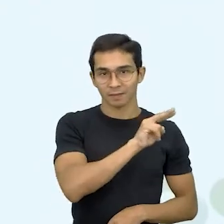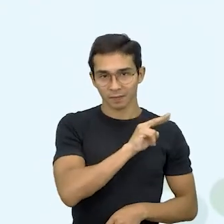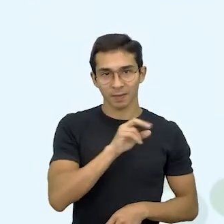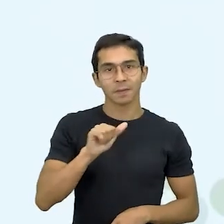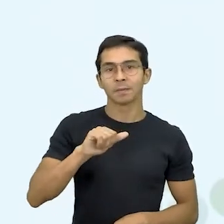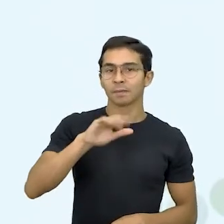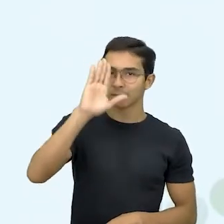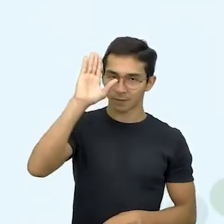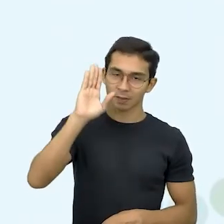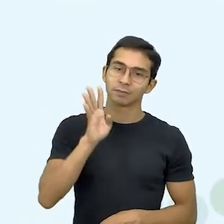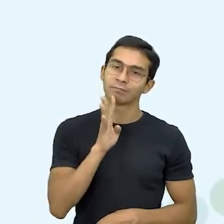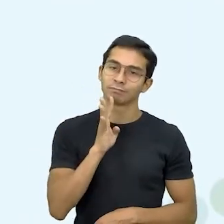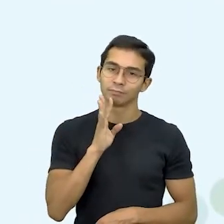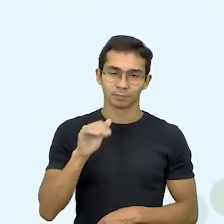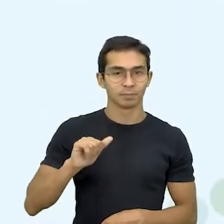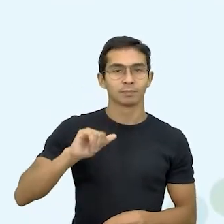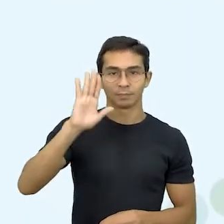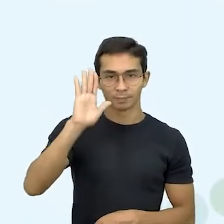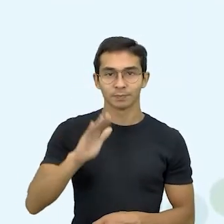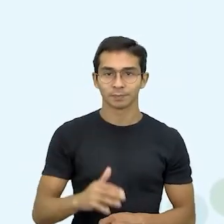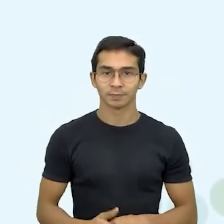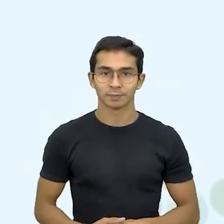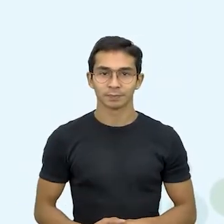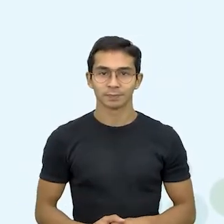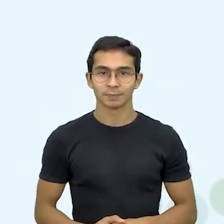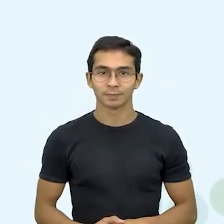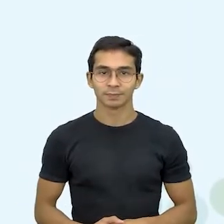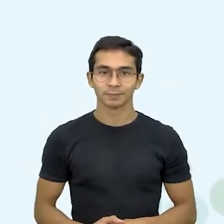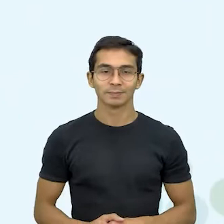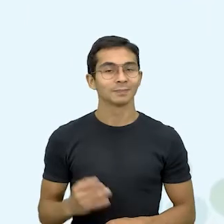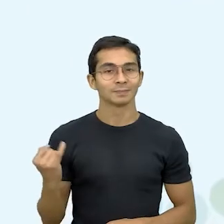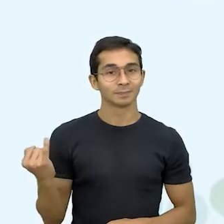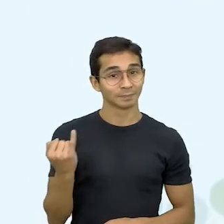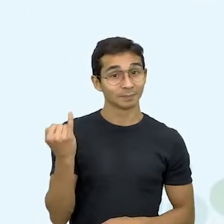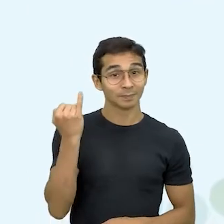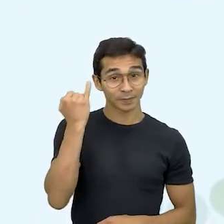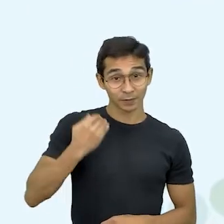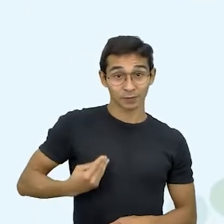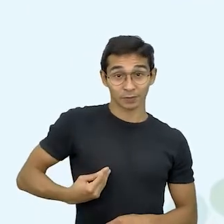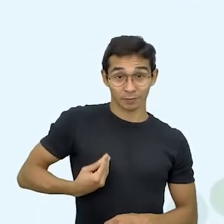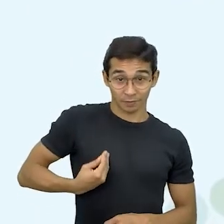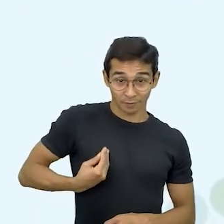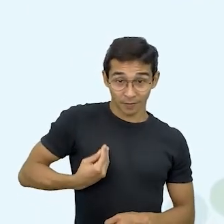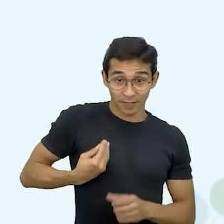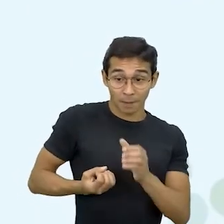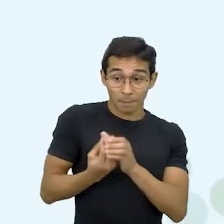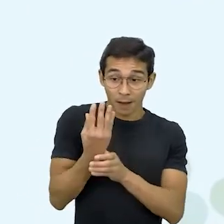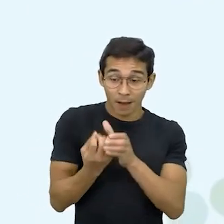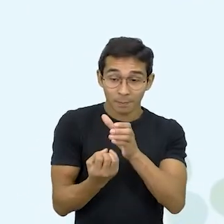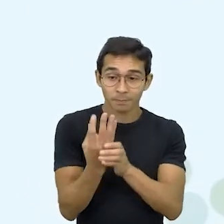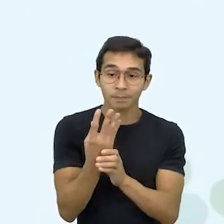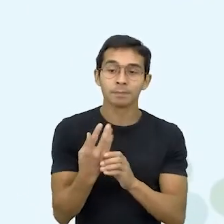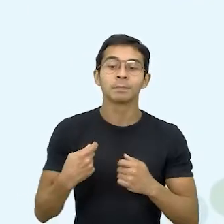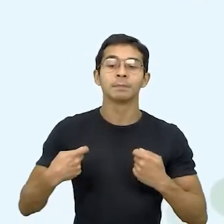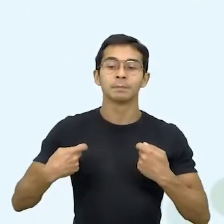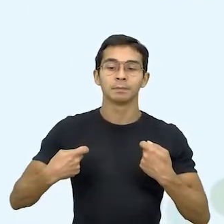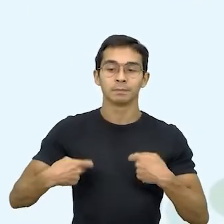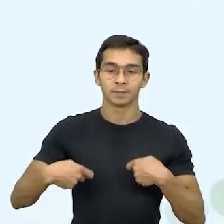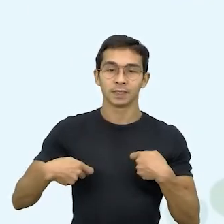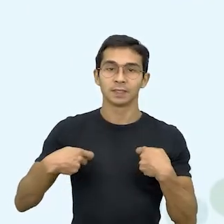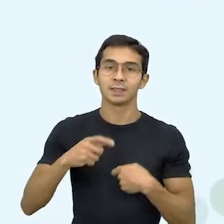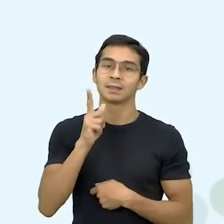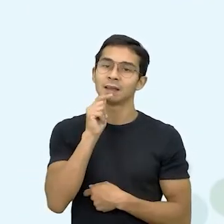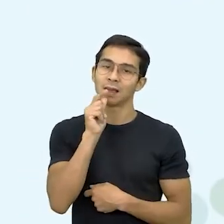ela nessa sua forma. Então é fundamental para que a vida aconteça, pois é o solvente primordial para as